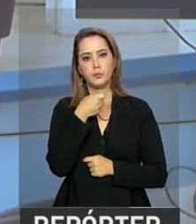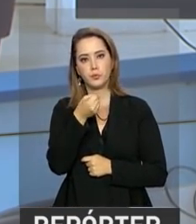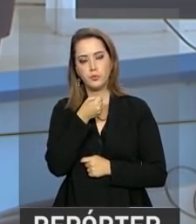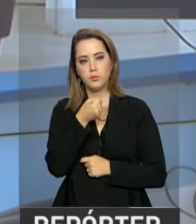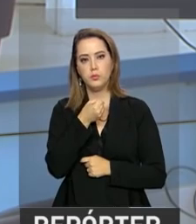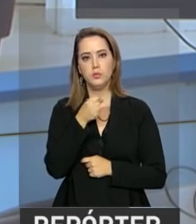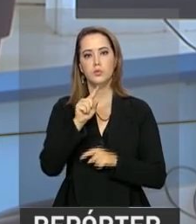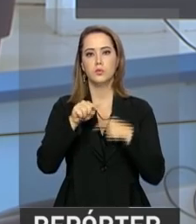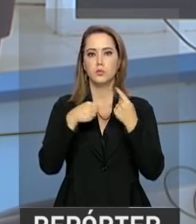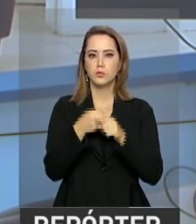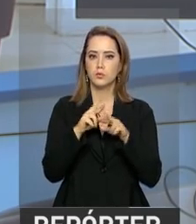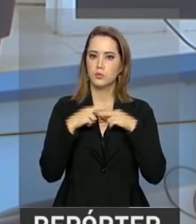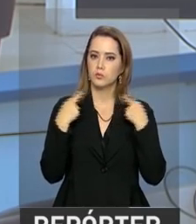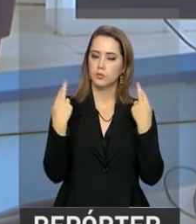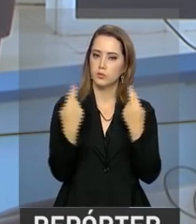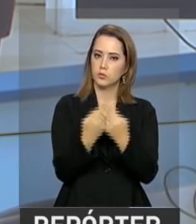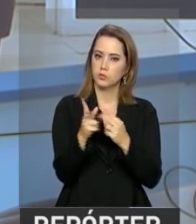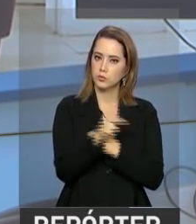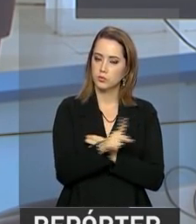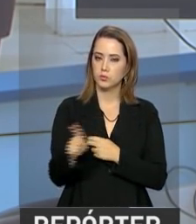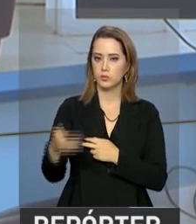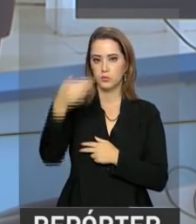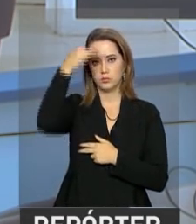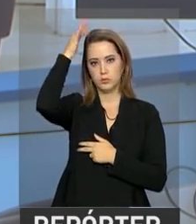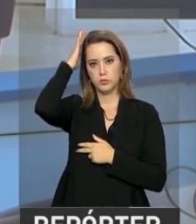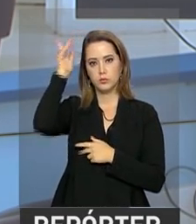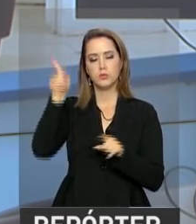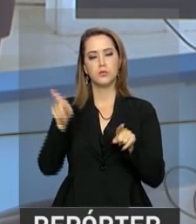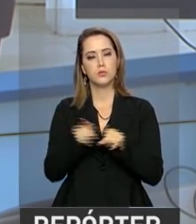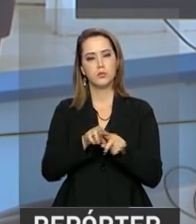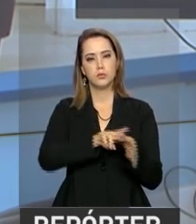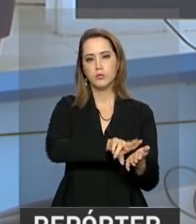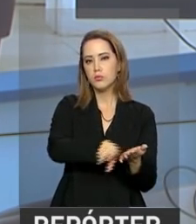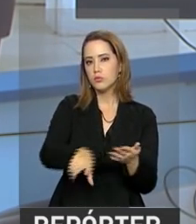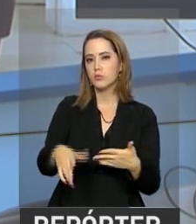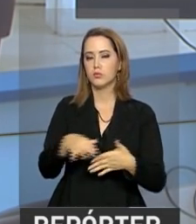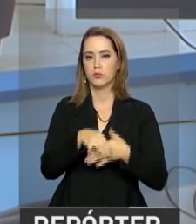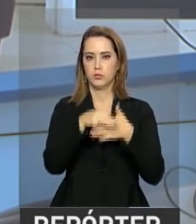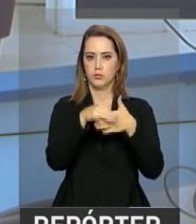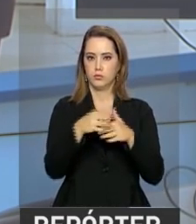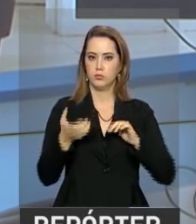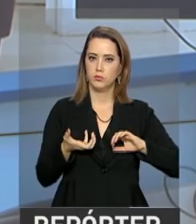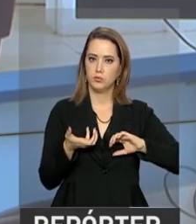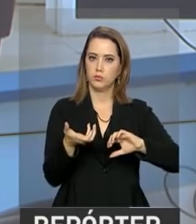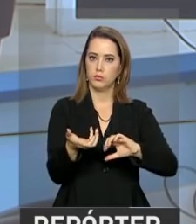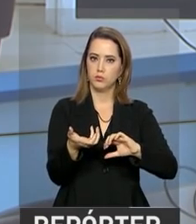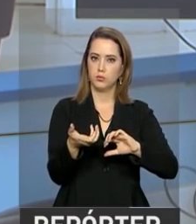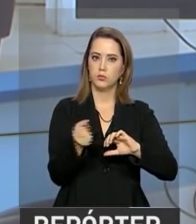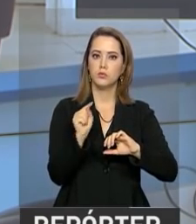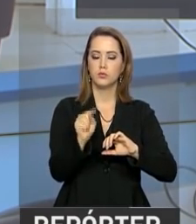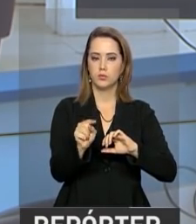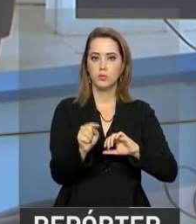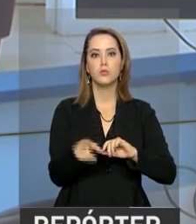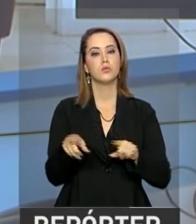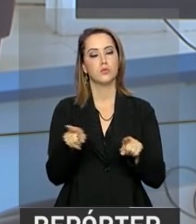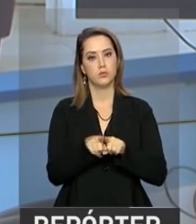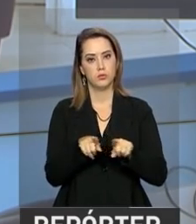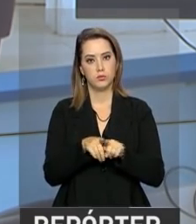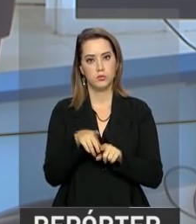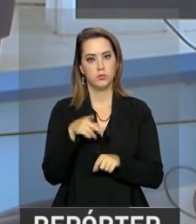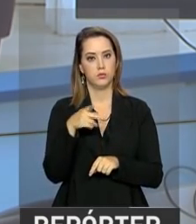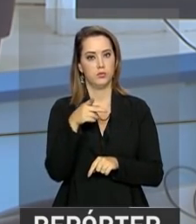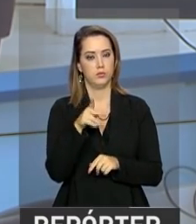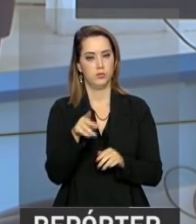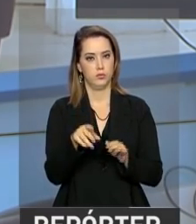participar de reunião com o presidente em exercício, Michel Temer e os líderes da Câmara dos Deputados e do Senado Federal. Henrique Meirelles falou sobre a